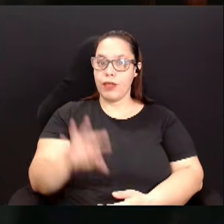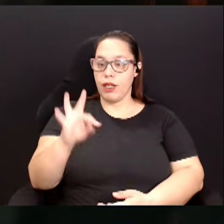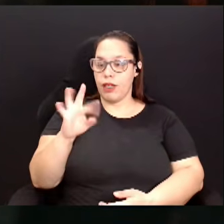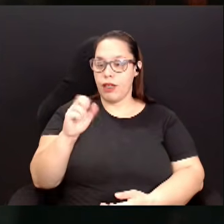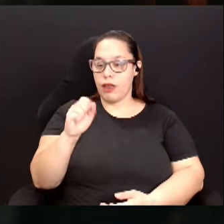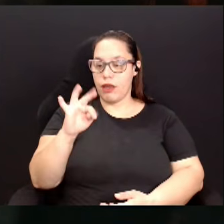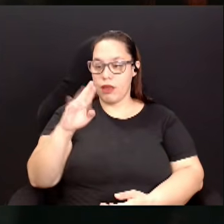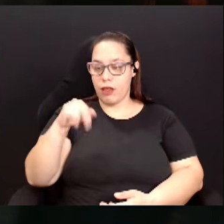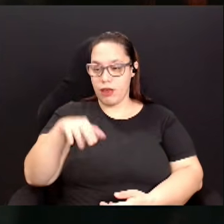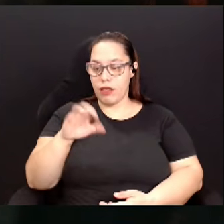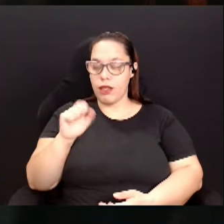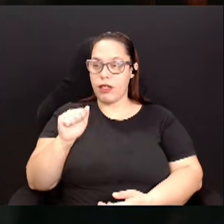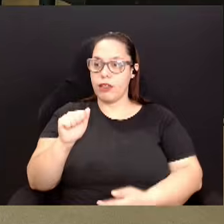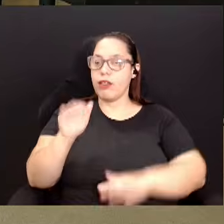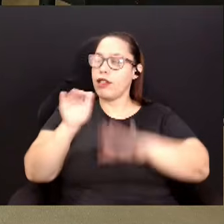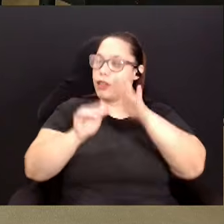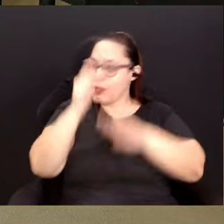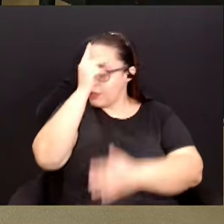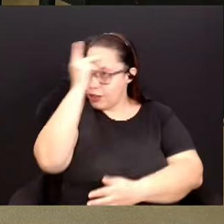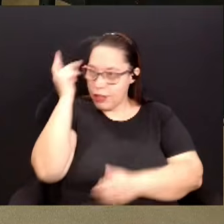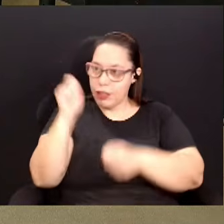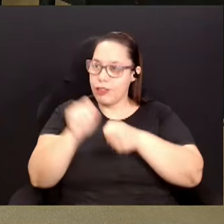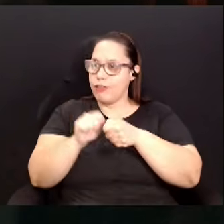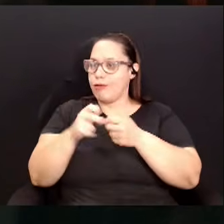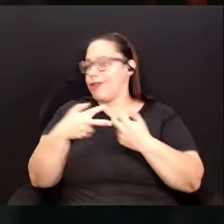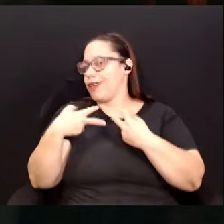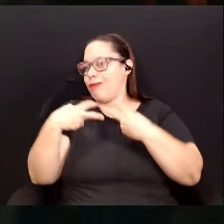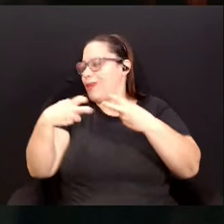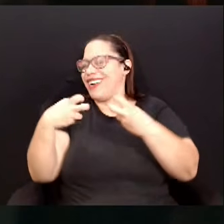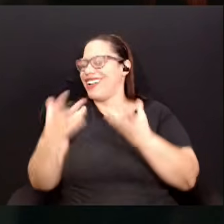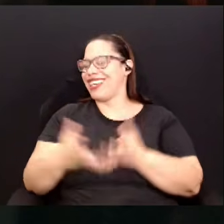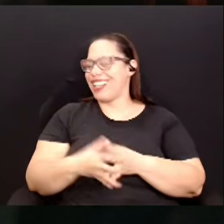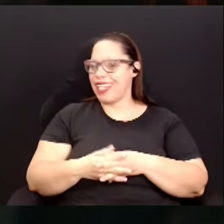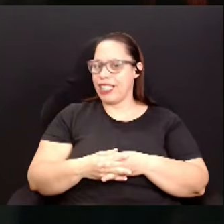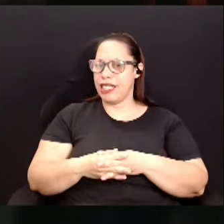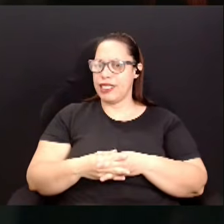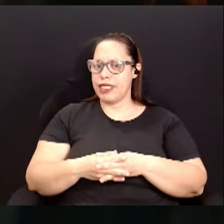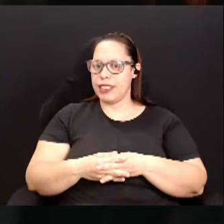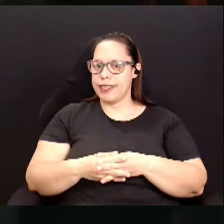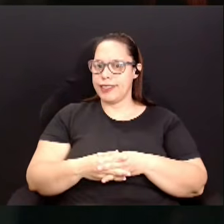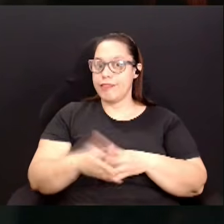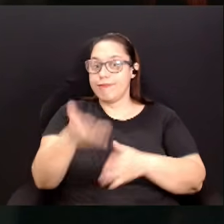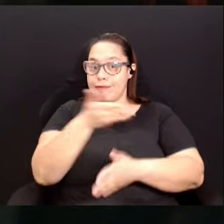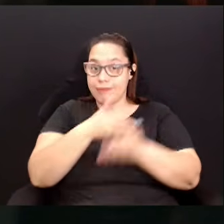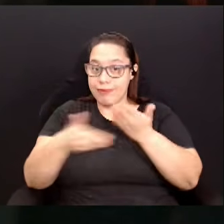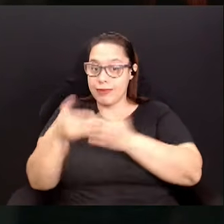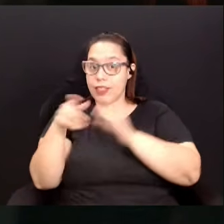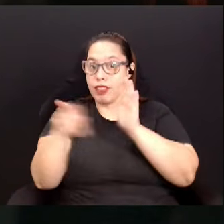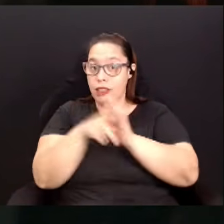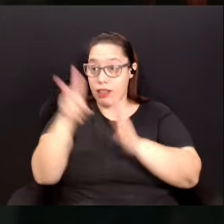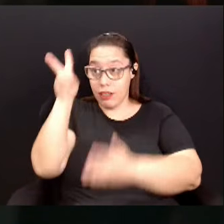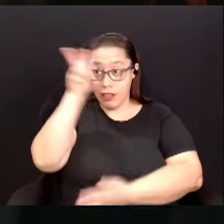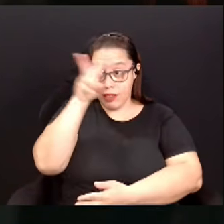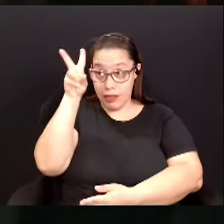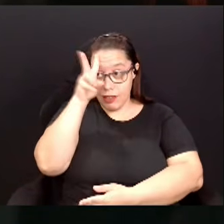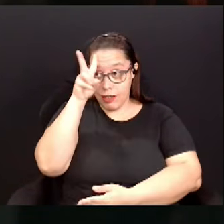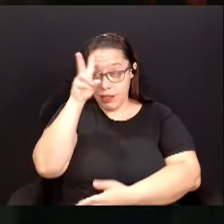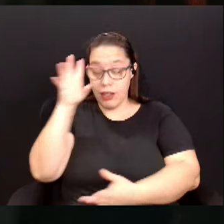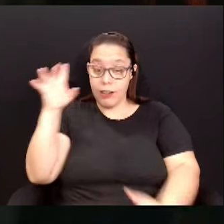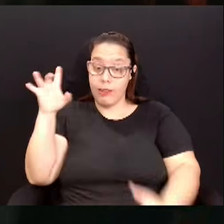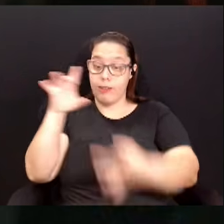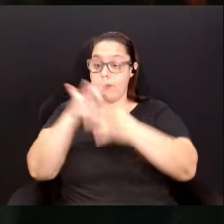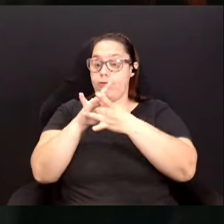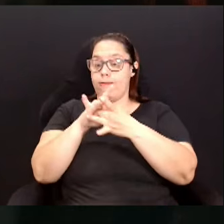as pessoas fazem isso sem perceber, né? Sim. Achando que compartilhar a própria história é uma forma de se conectar. E aí,